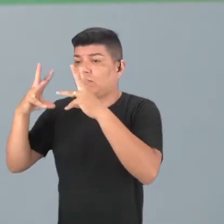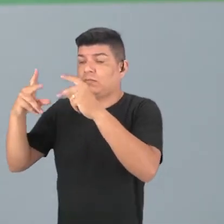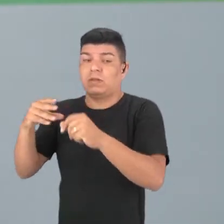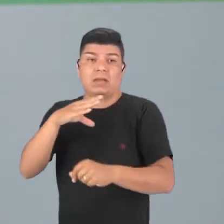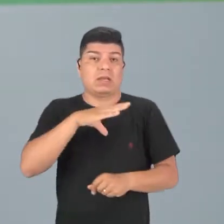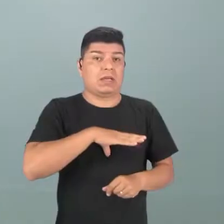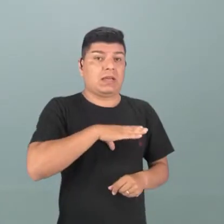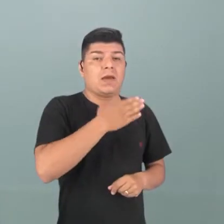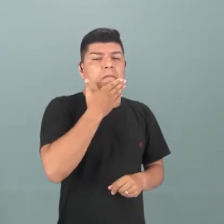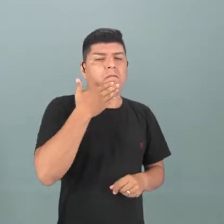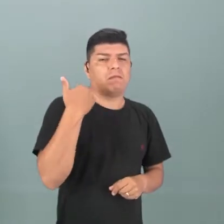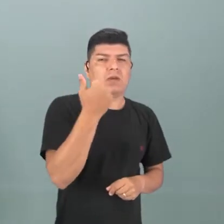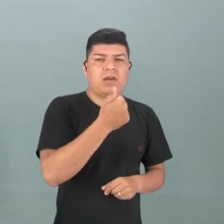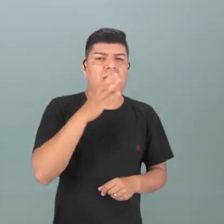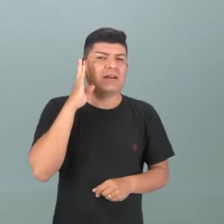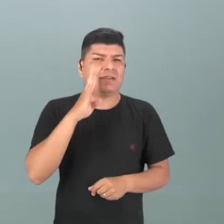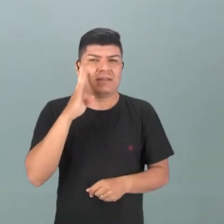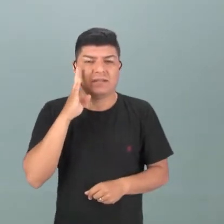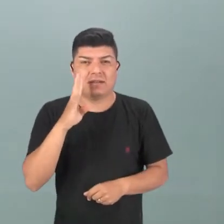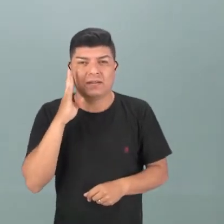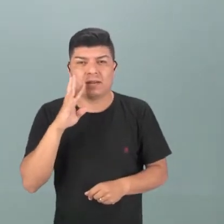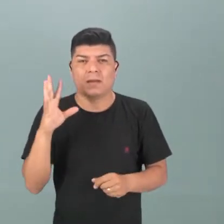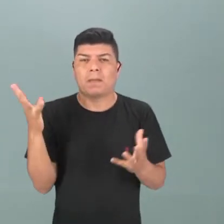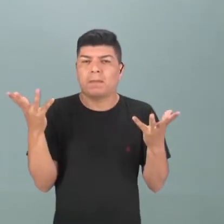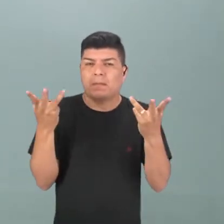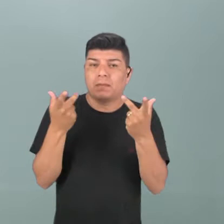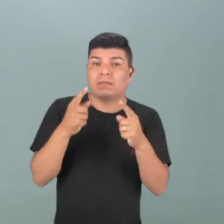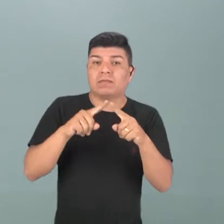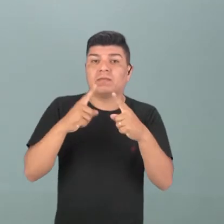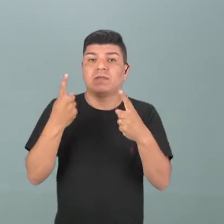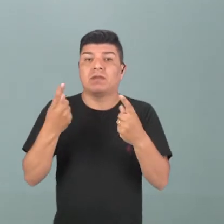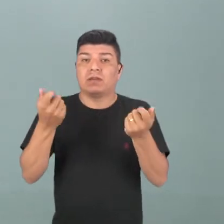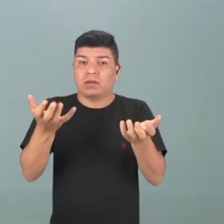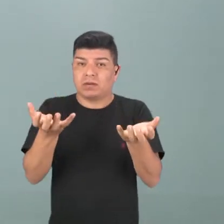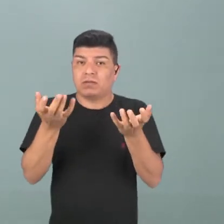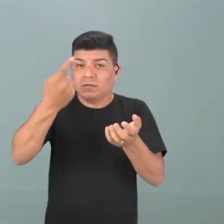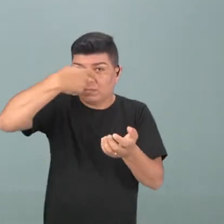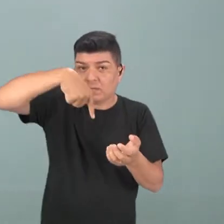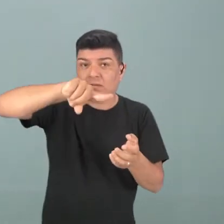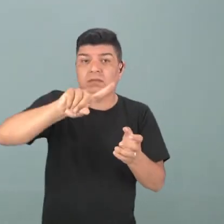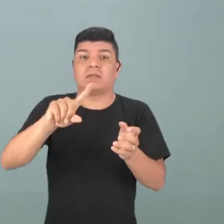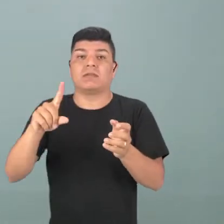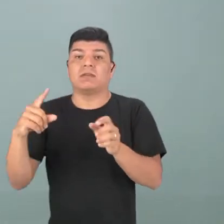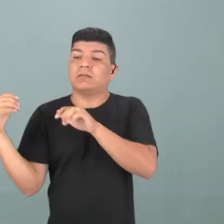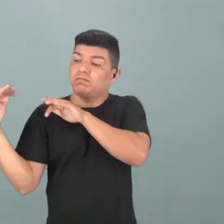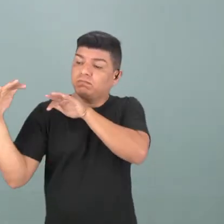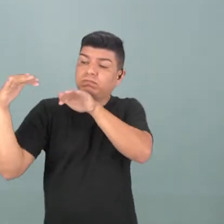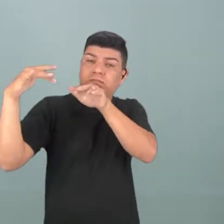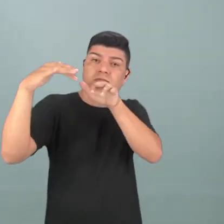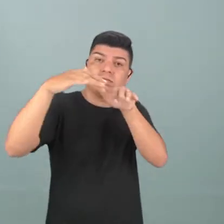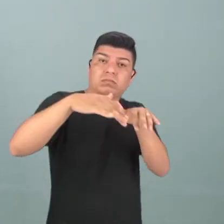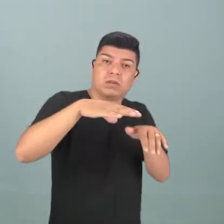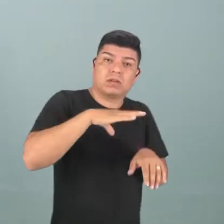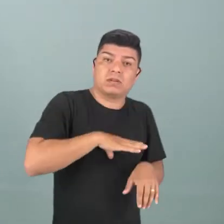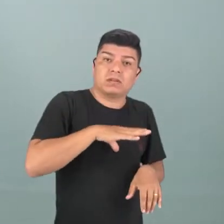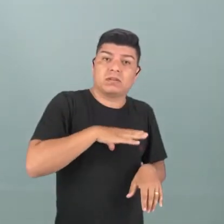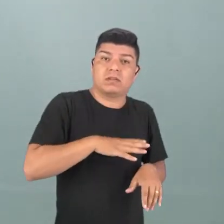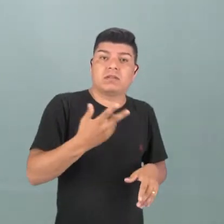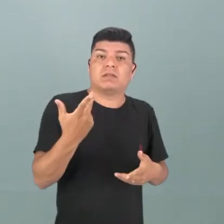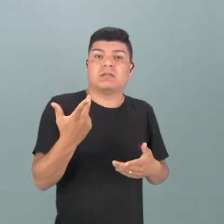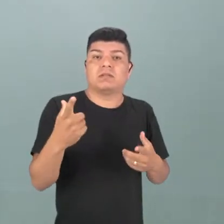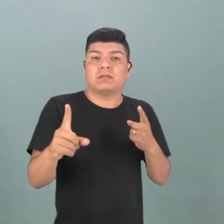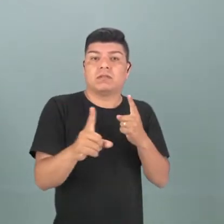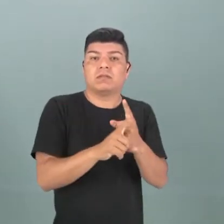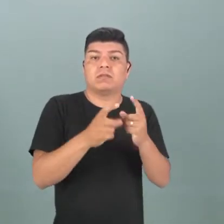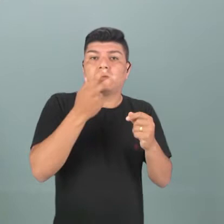que é a cidade é legal, a cidade é maravilhosa, e eu quero ir para a cidade. Aí eles chegam aqui e se deparam com o quê? Com um